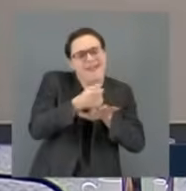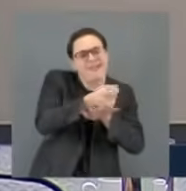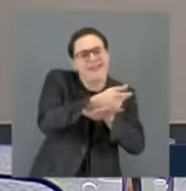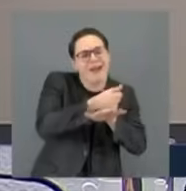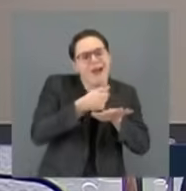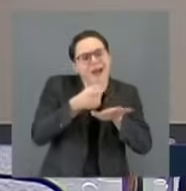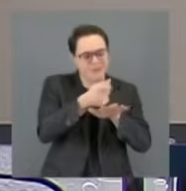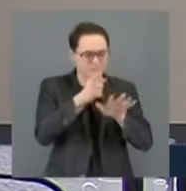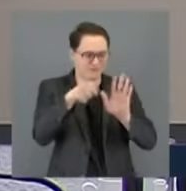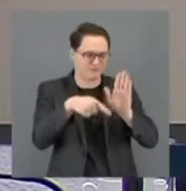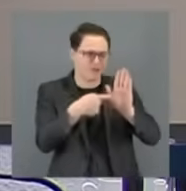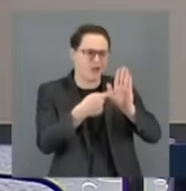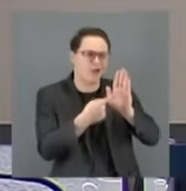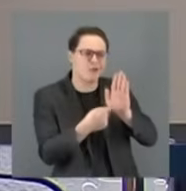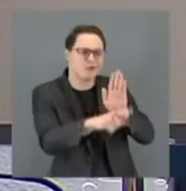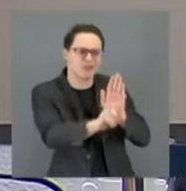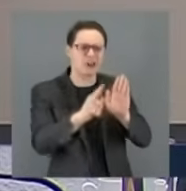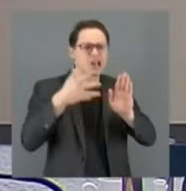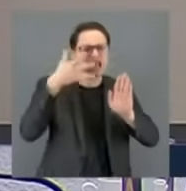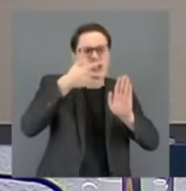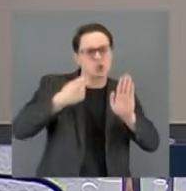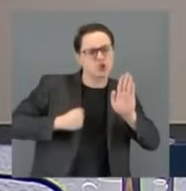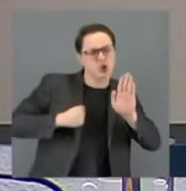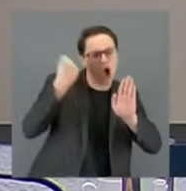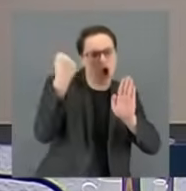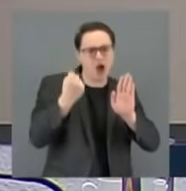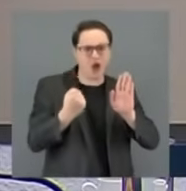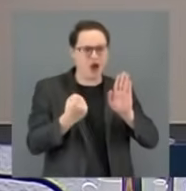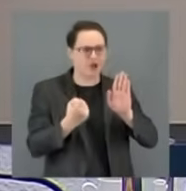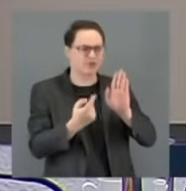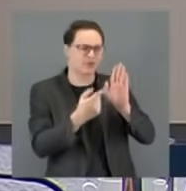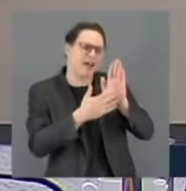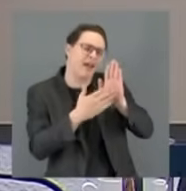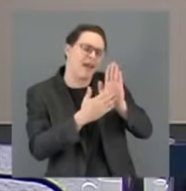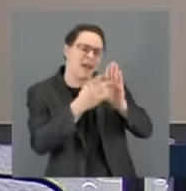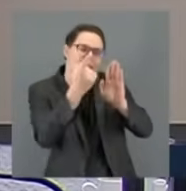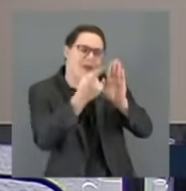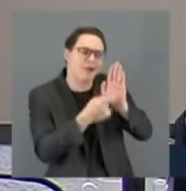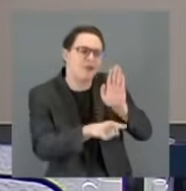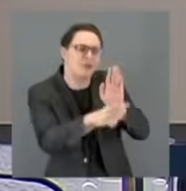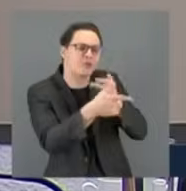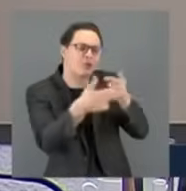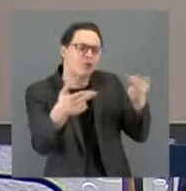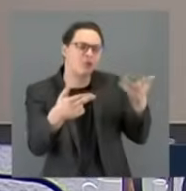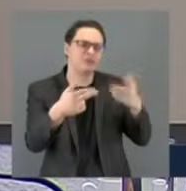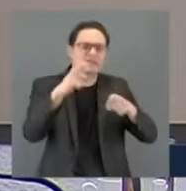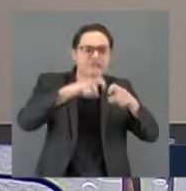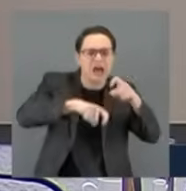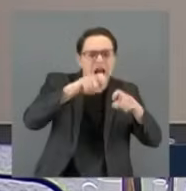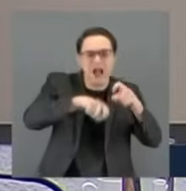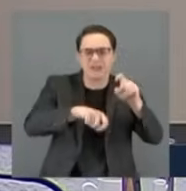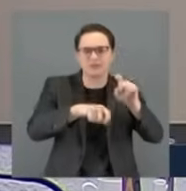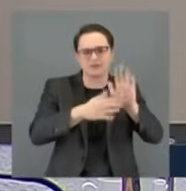ódio, até mesmo questões de atos obscenos, vamos combater a obscenidade.